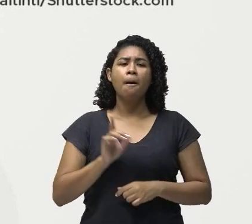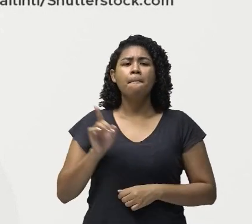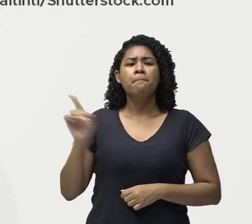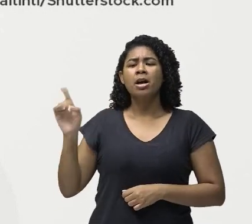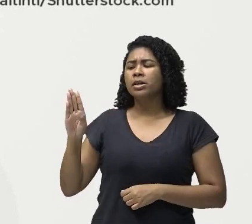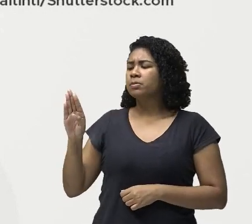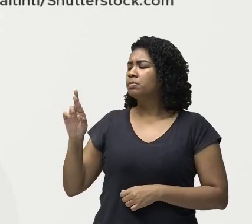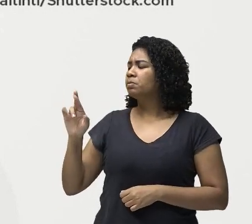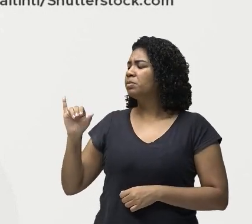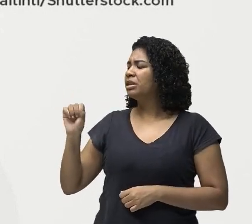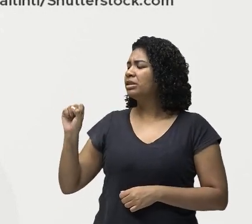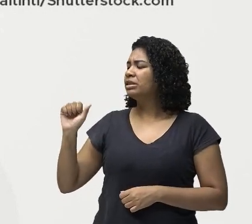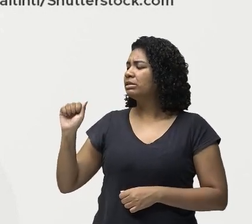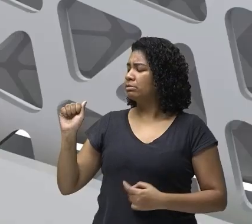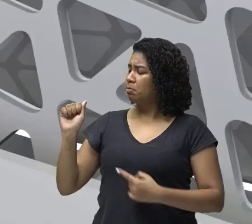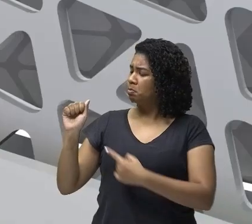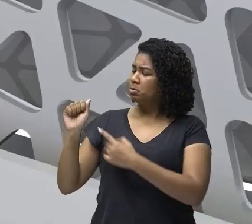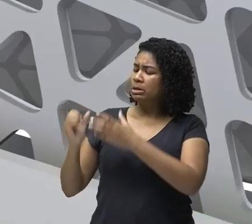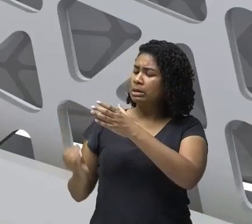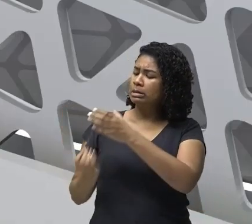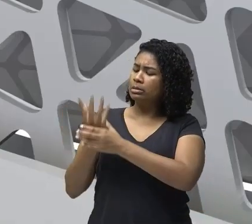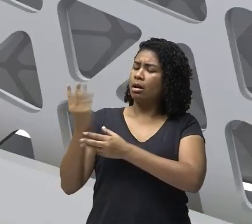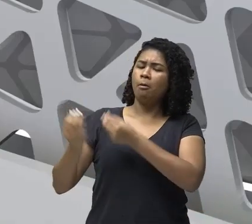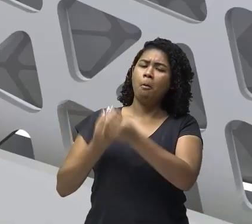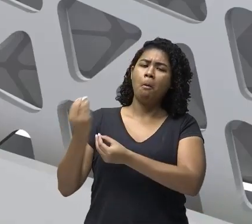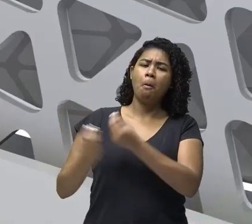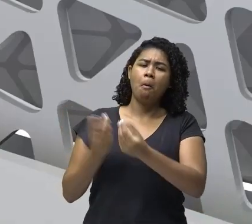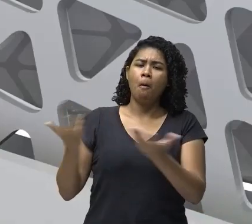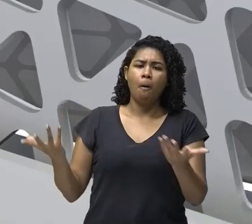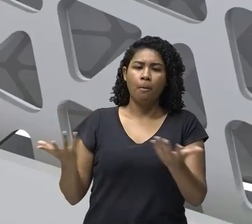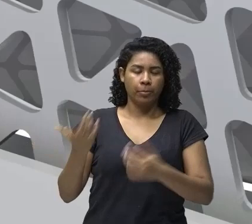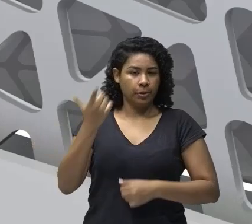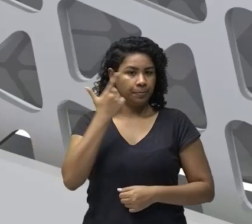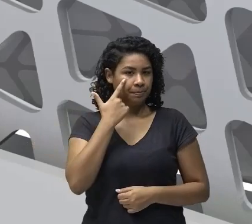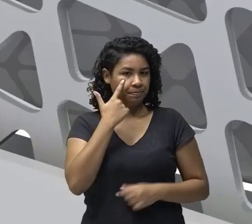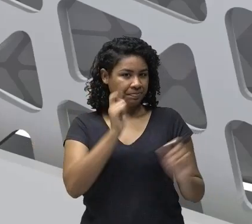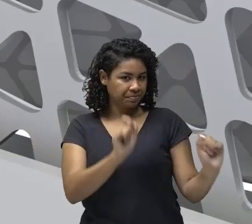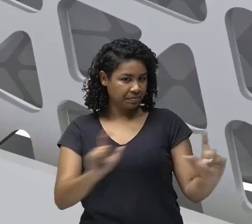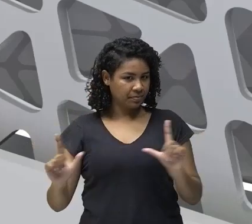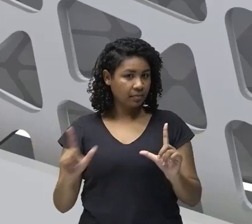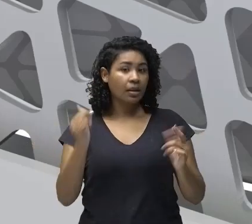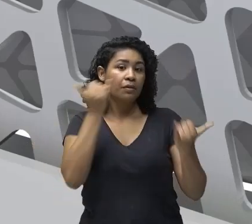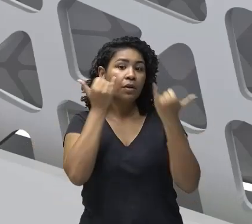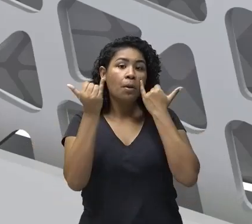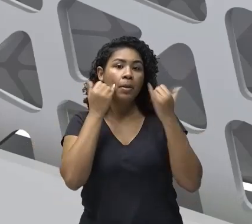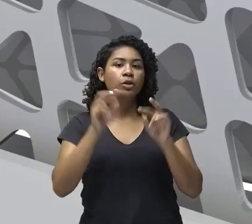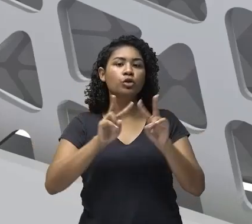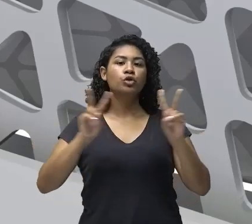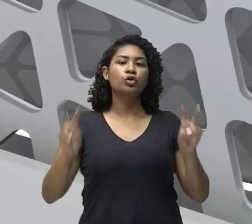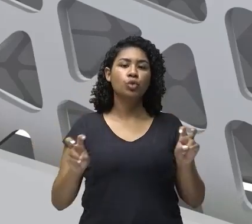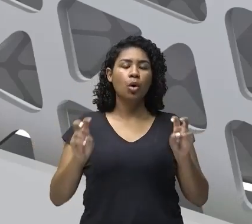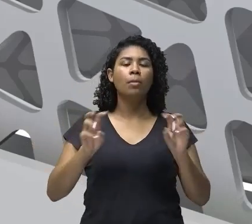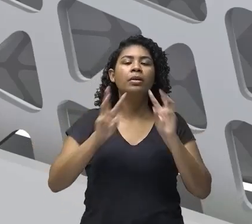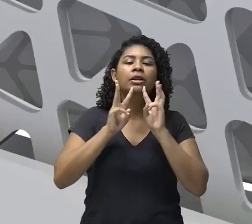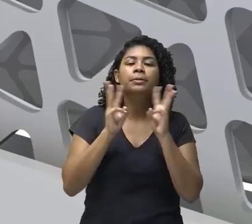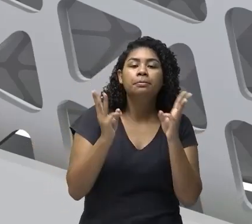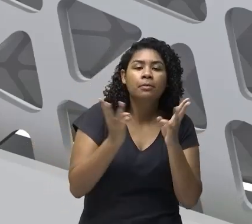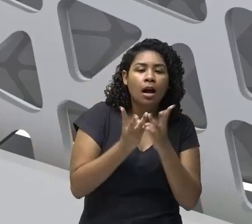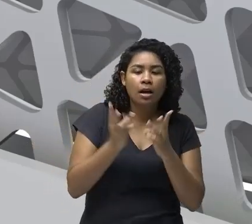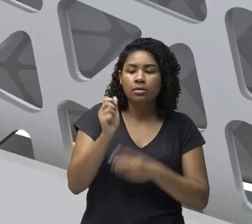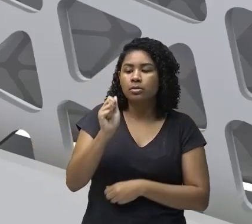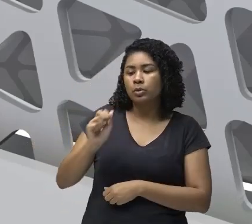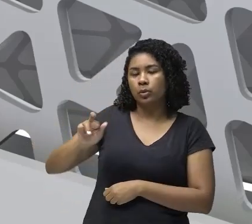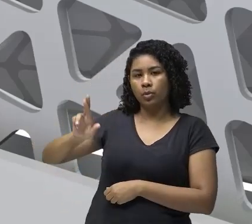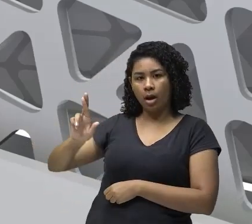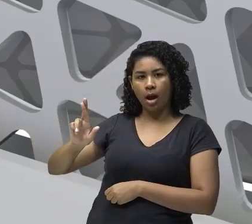essas brisas? Vamos na cartela? Na nossa cartela, a gente traz a informação sobre as massas de ar, que são responsáveis